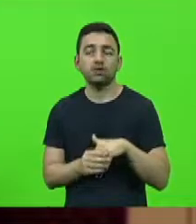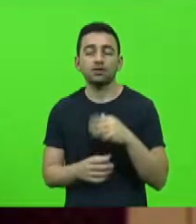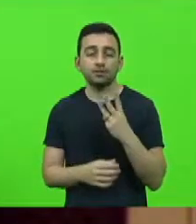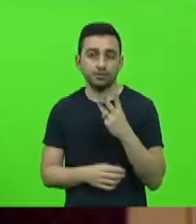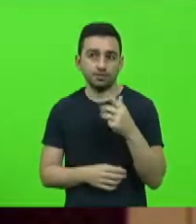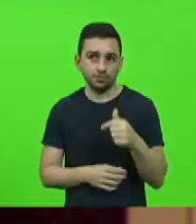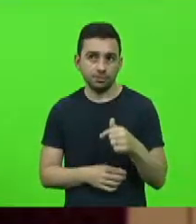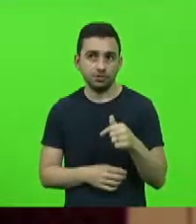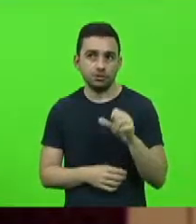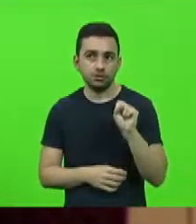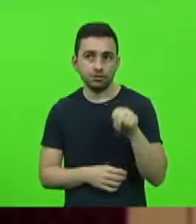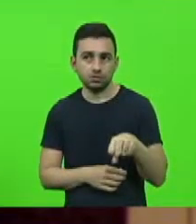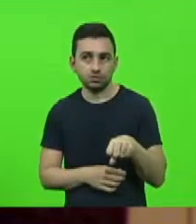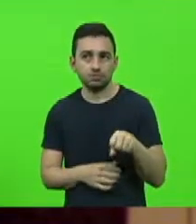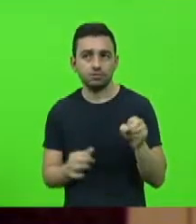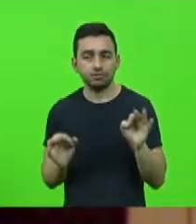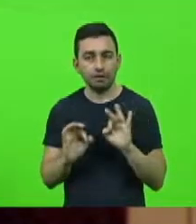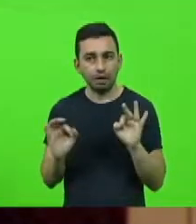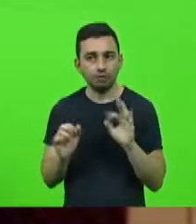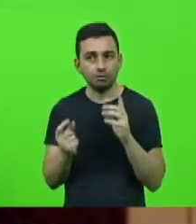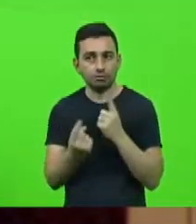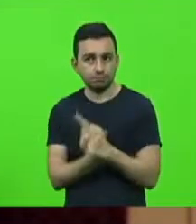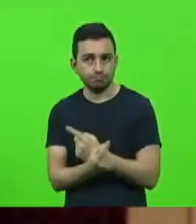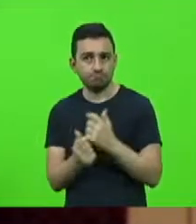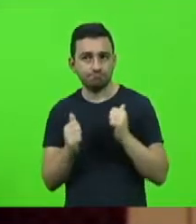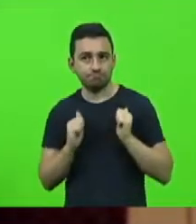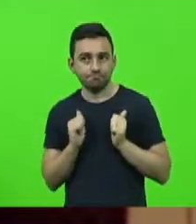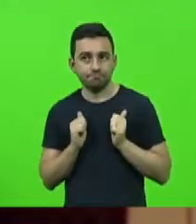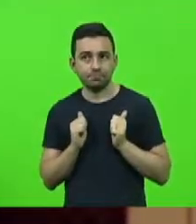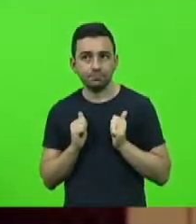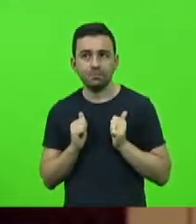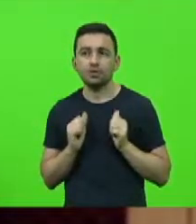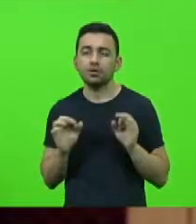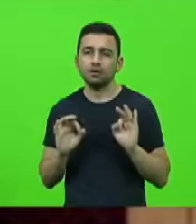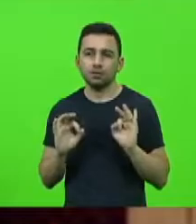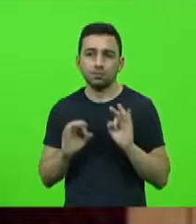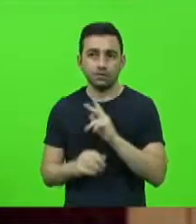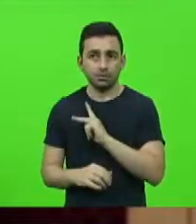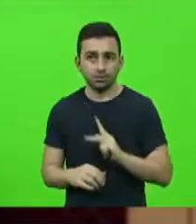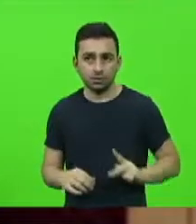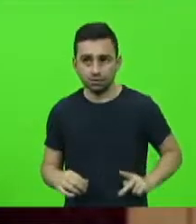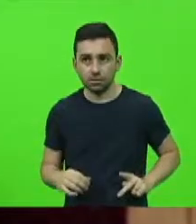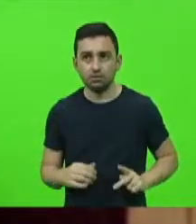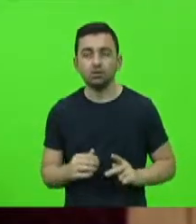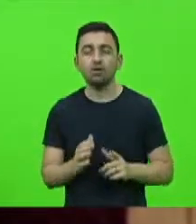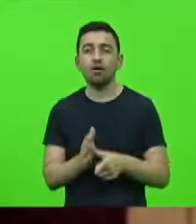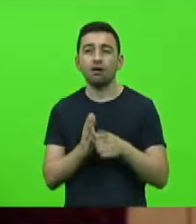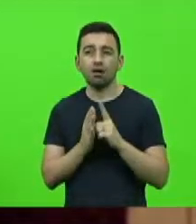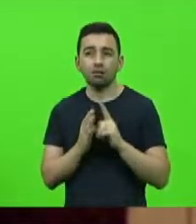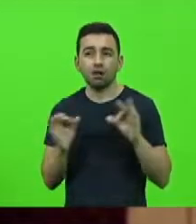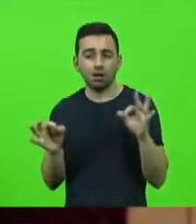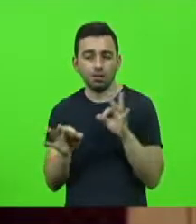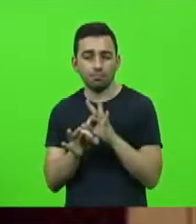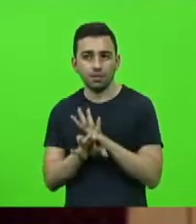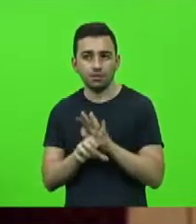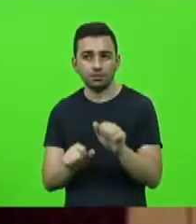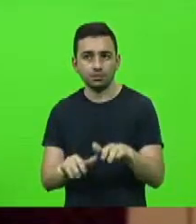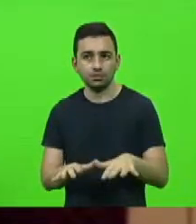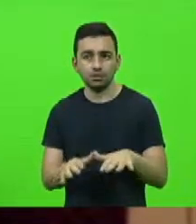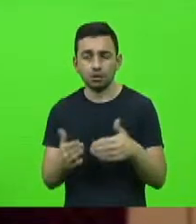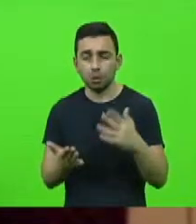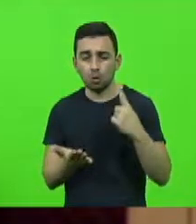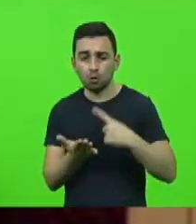nenhum voto contrário ou abstenção. Nada mais havendo a tratar, o senhor presidente, antes de encerrar a sessão, convocou